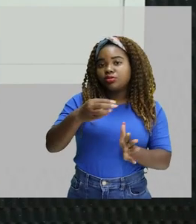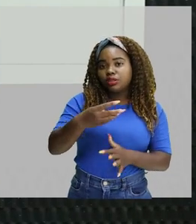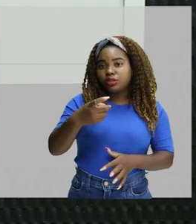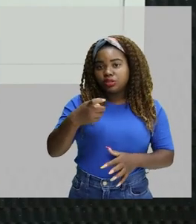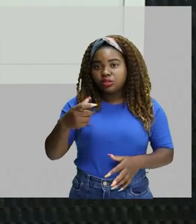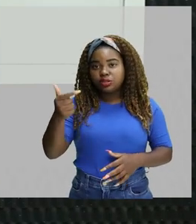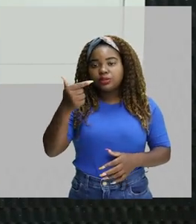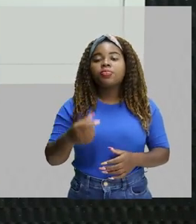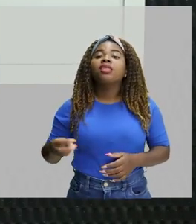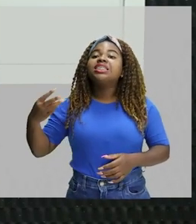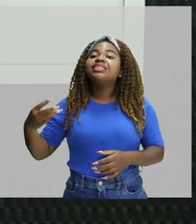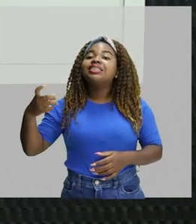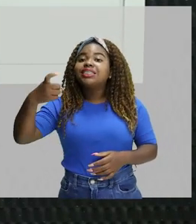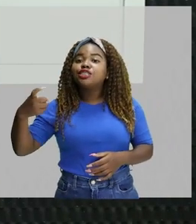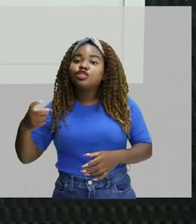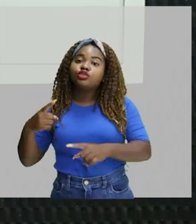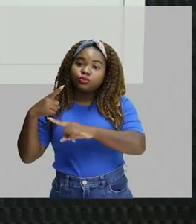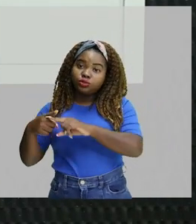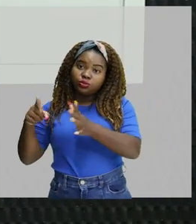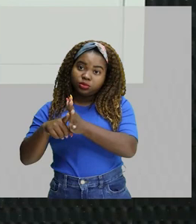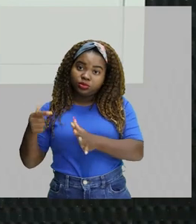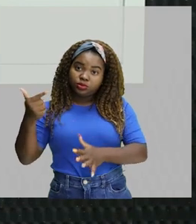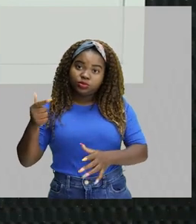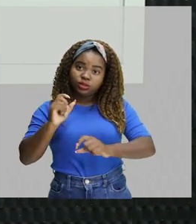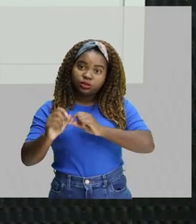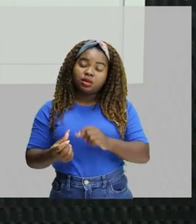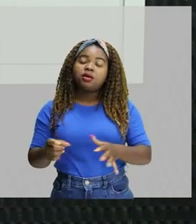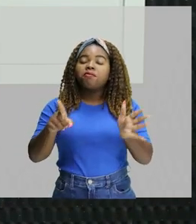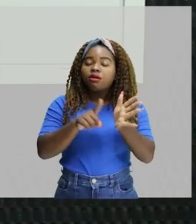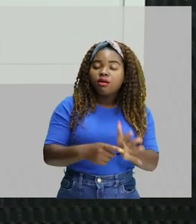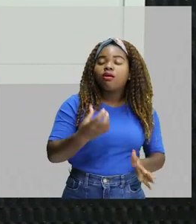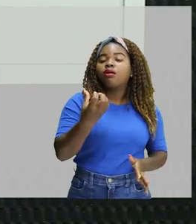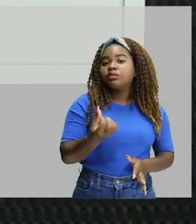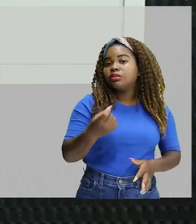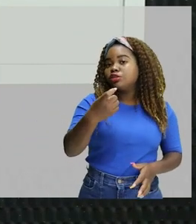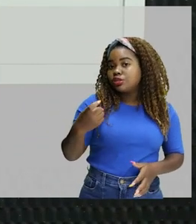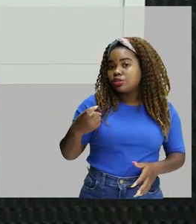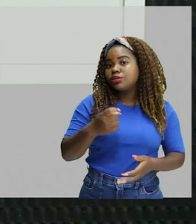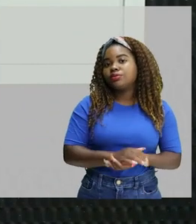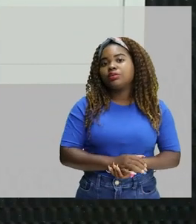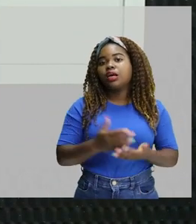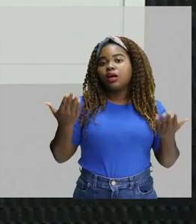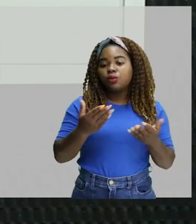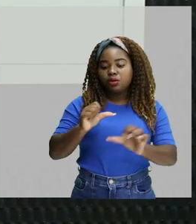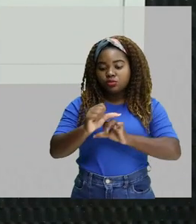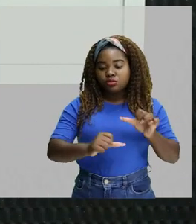3x m -2 dá -6x vem para cá +